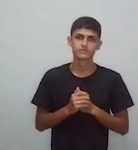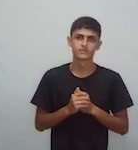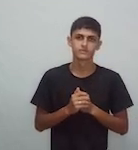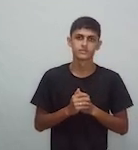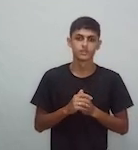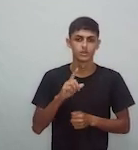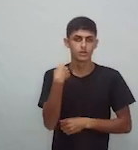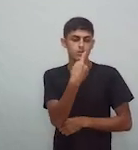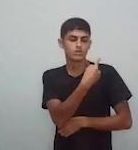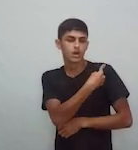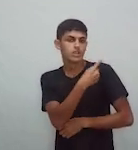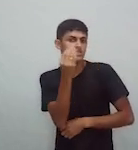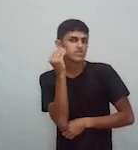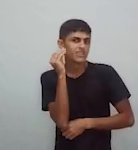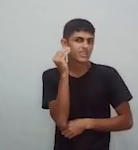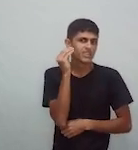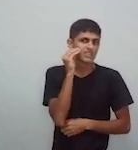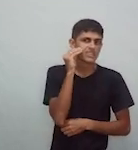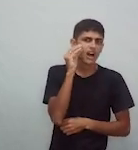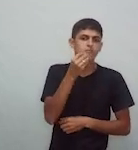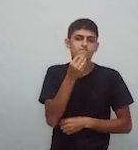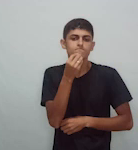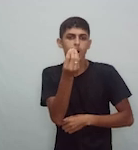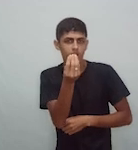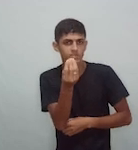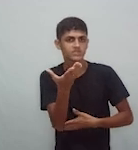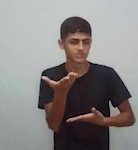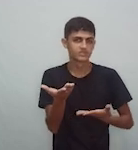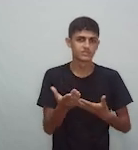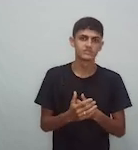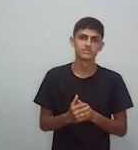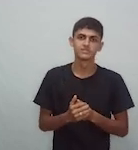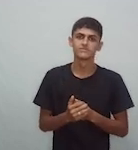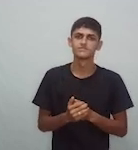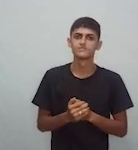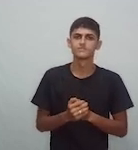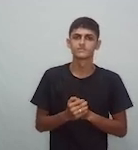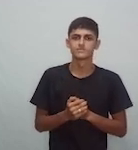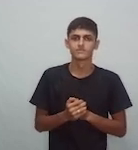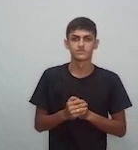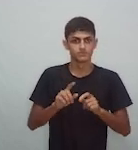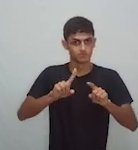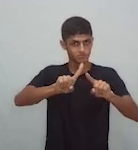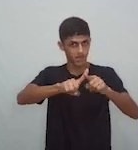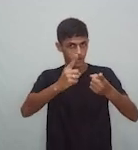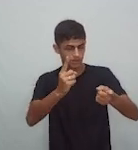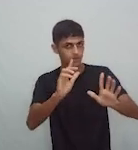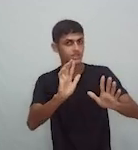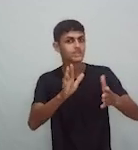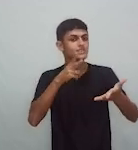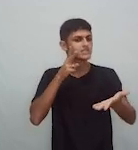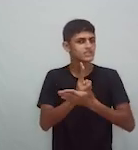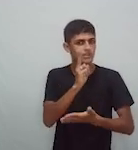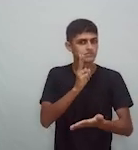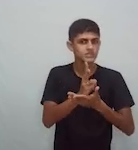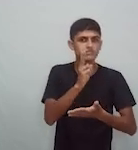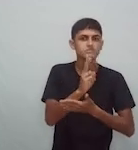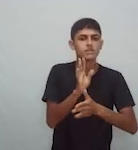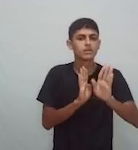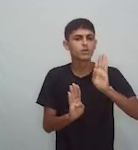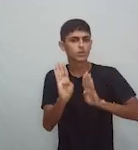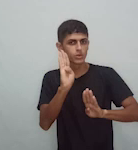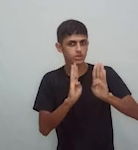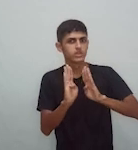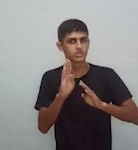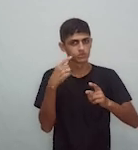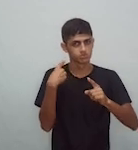vai comentar em outras oportunidades, mas sempre tenham cuidado com essa questão de quantidade